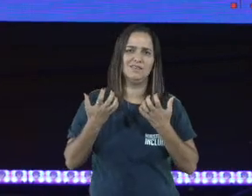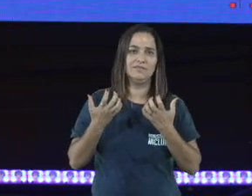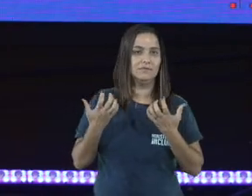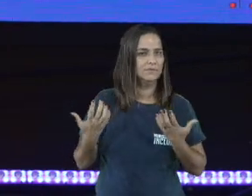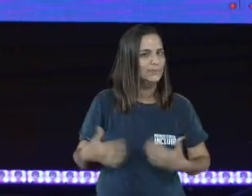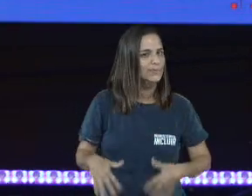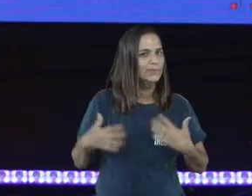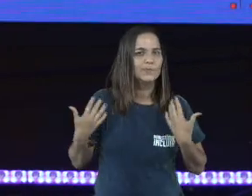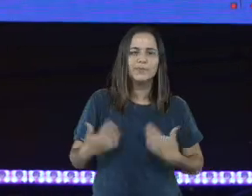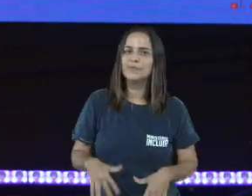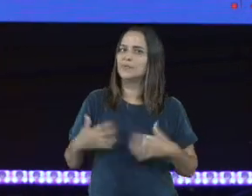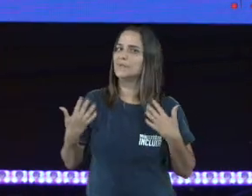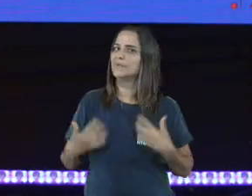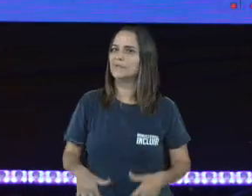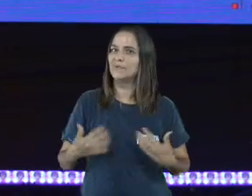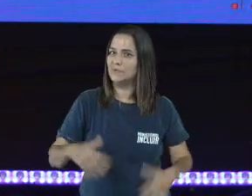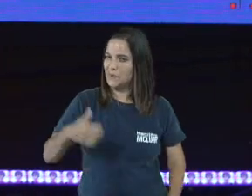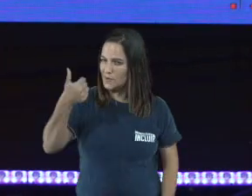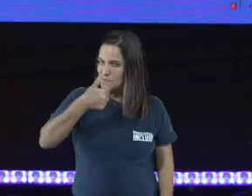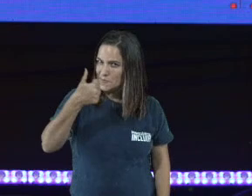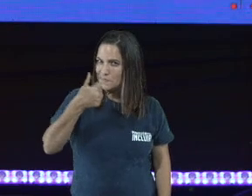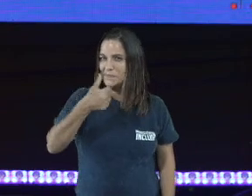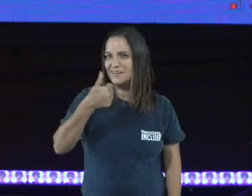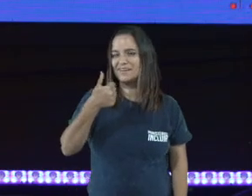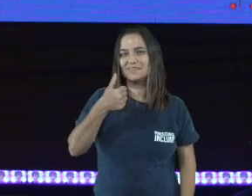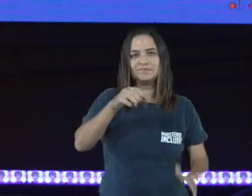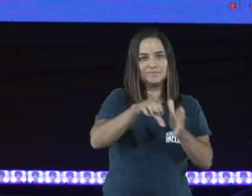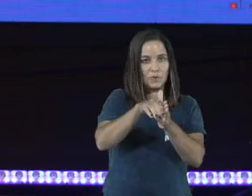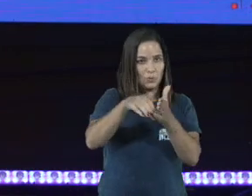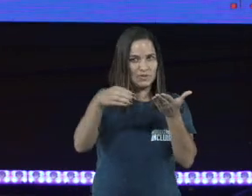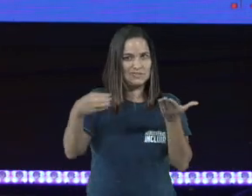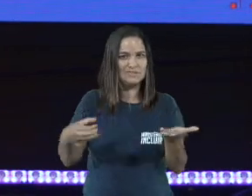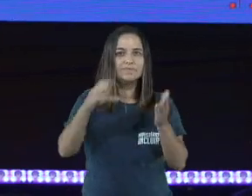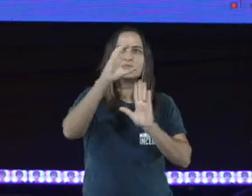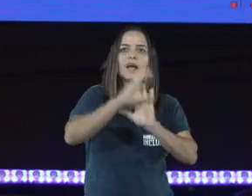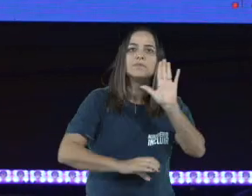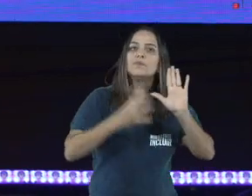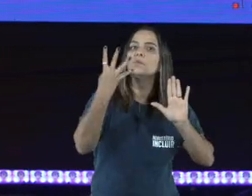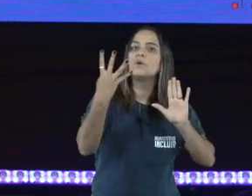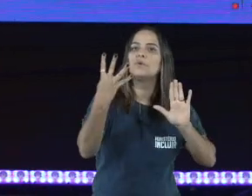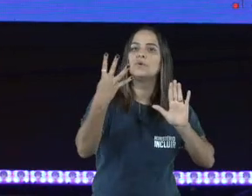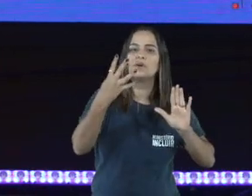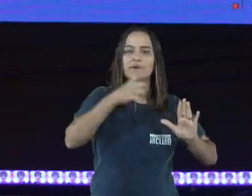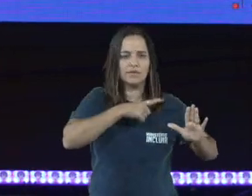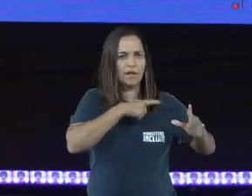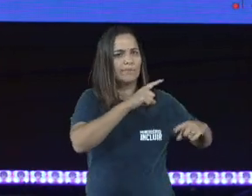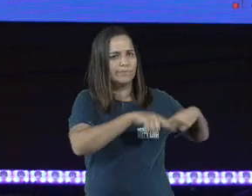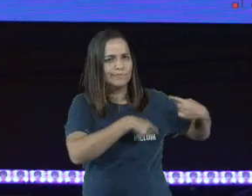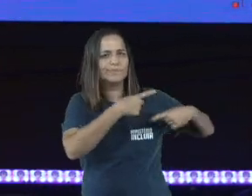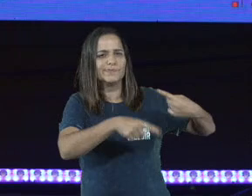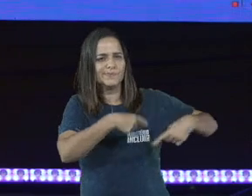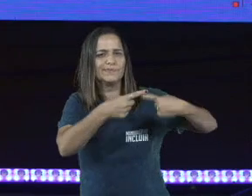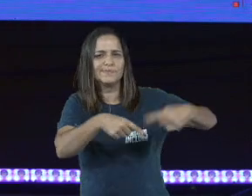Se você pegar a primeira crônicas 4 você vai ver que vai falando falando eu tô falando falando jogando mas quando chega em Jabes Não fala só